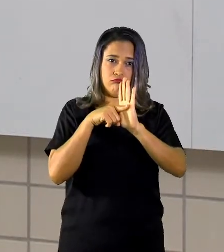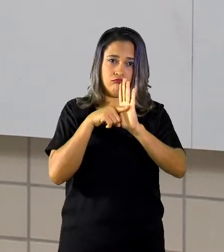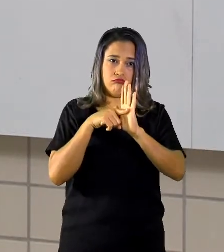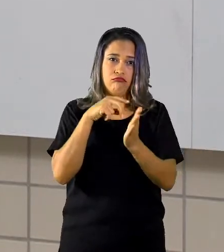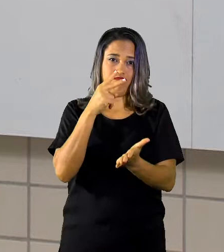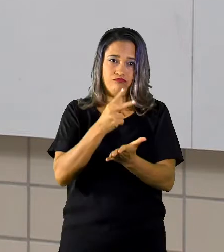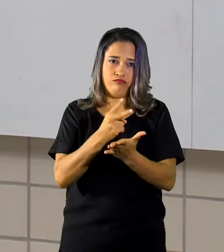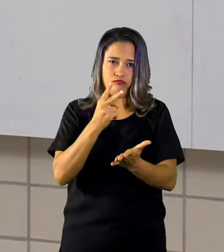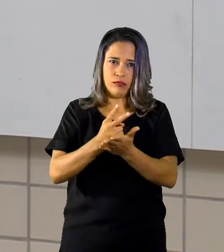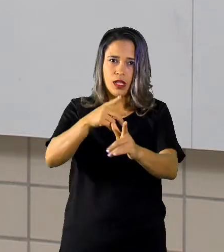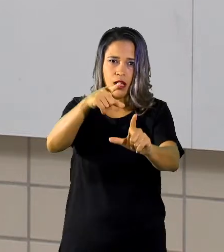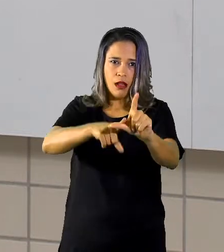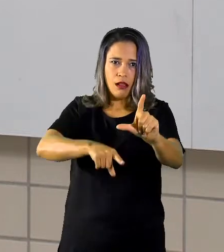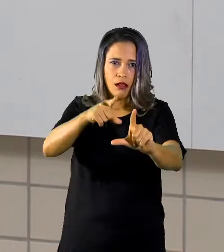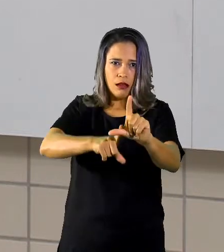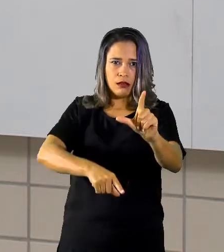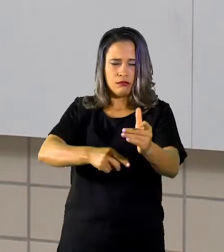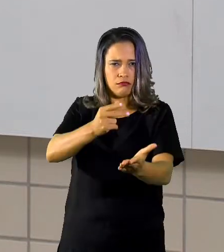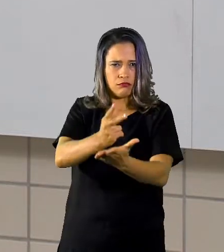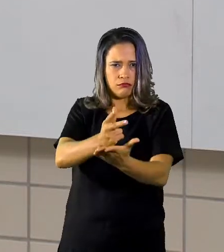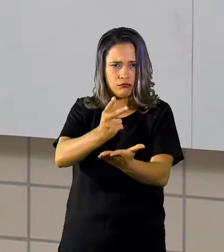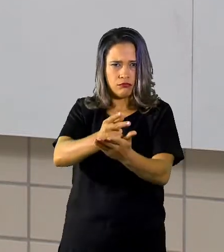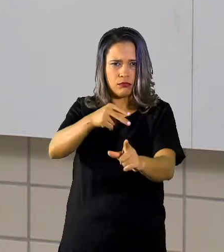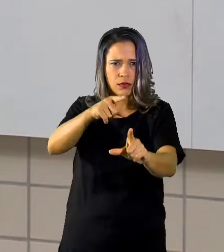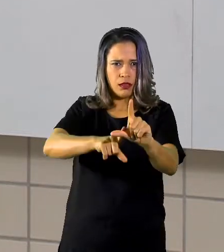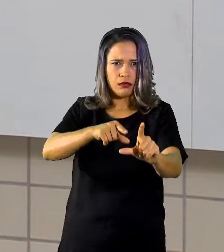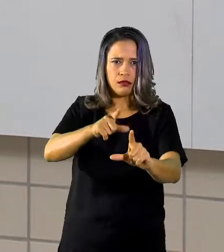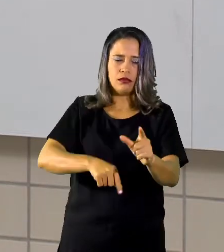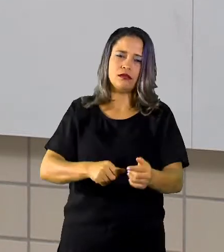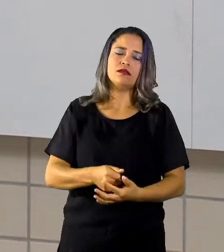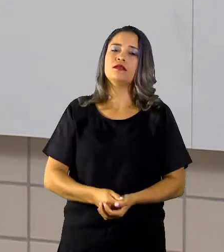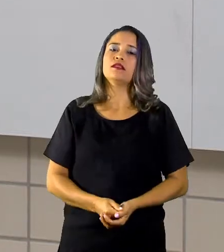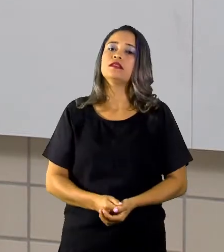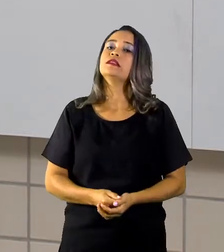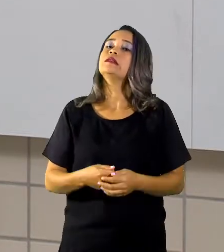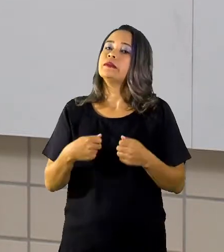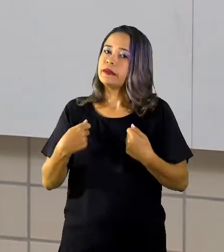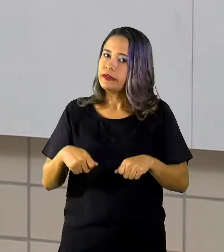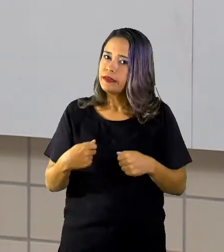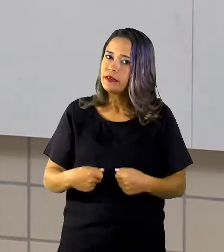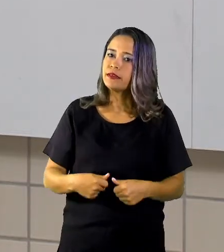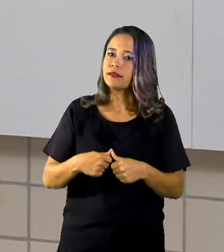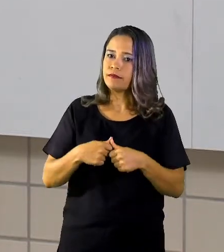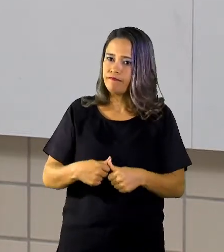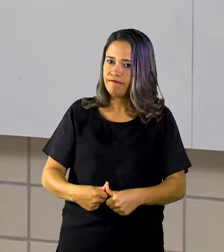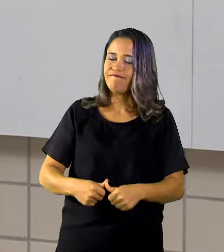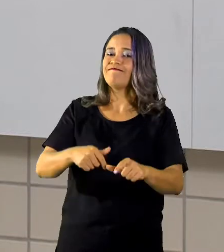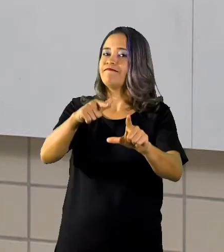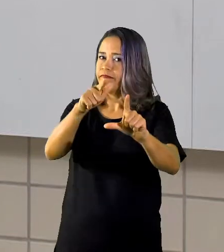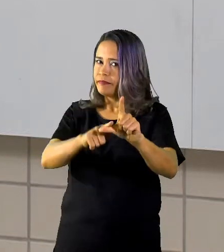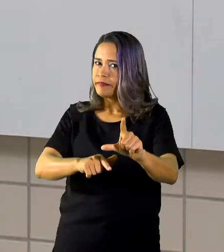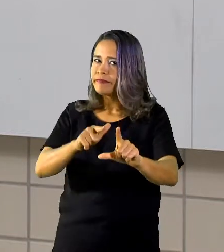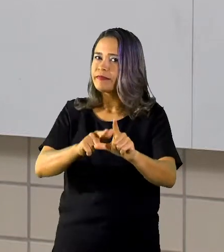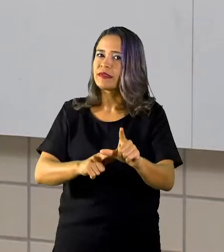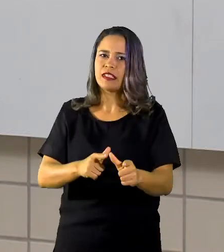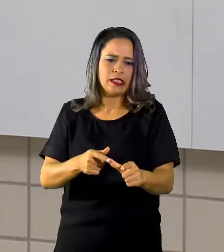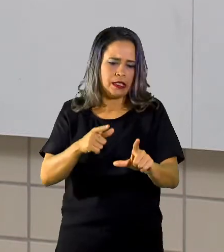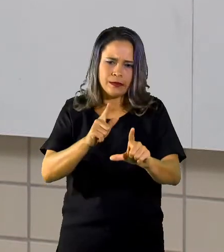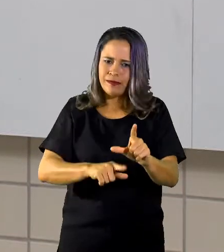parte literal. E é por isso que nós precisamos ter exatamente a mesma parte literal, porque ela vai permanecer